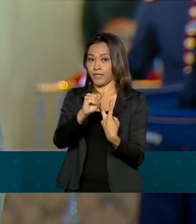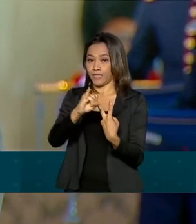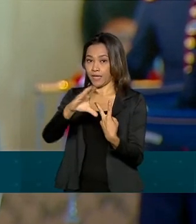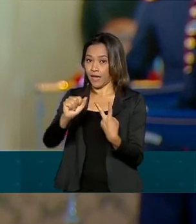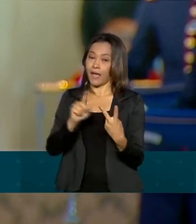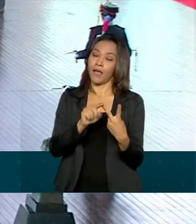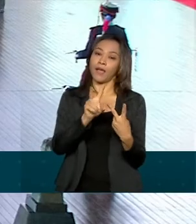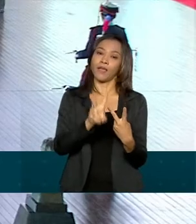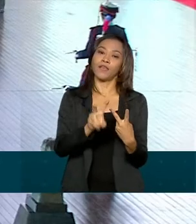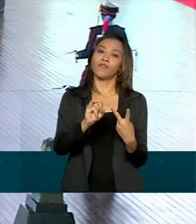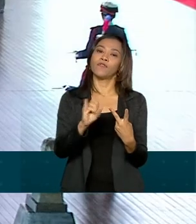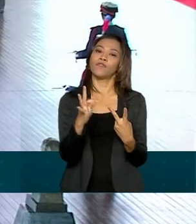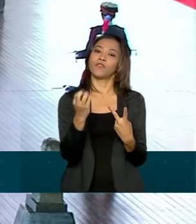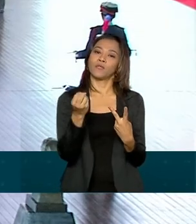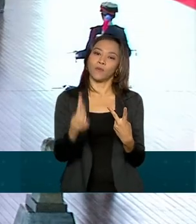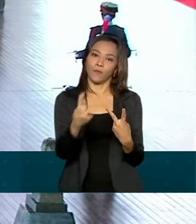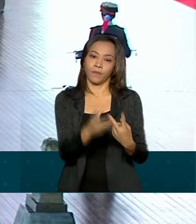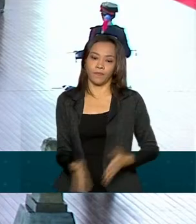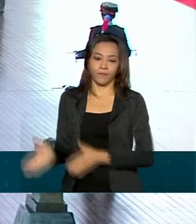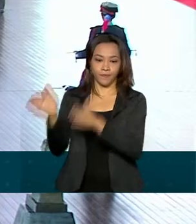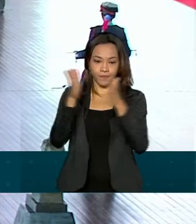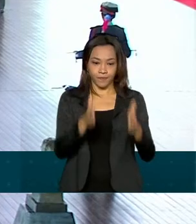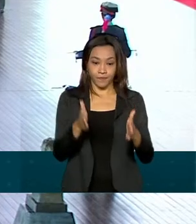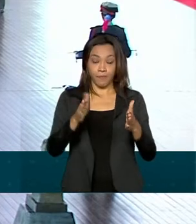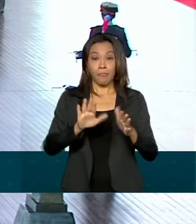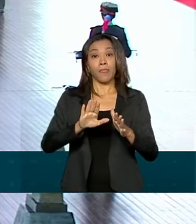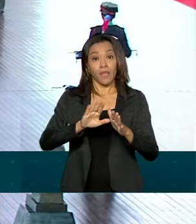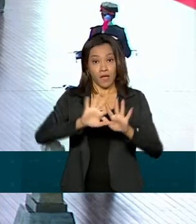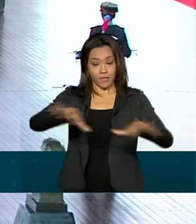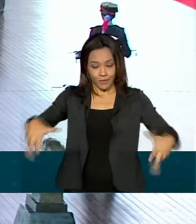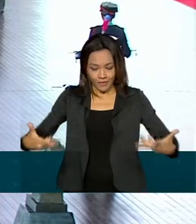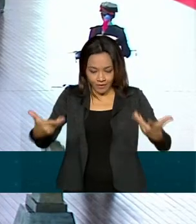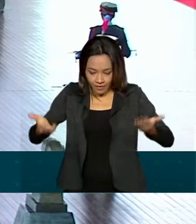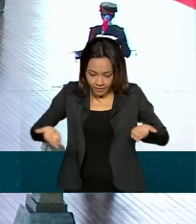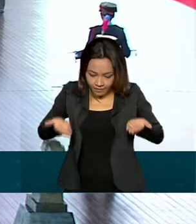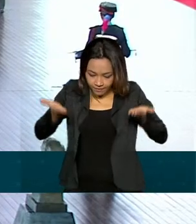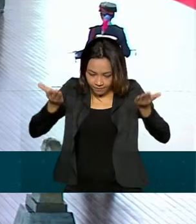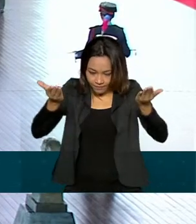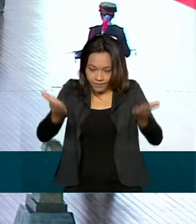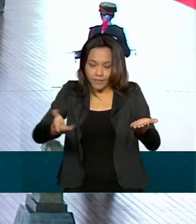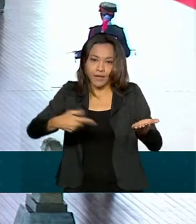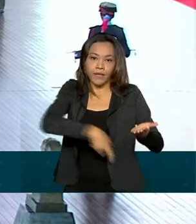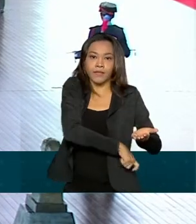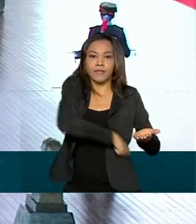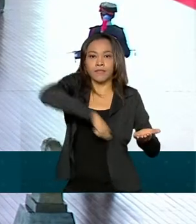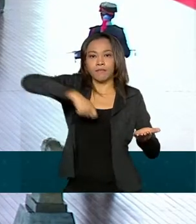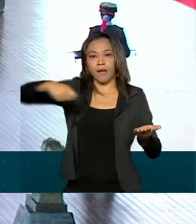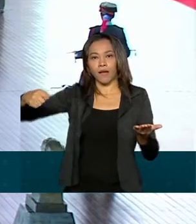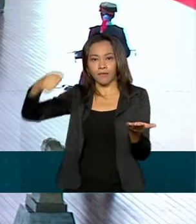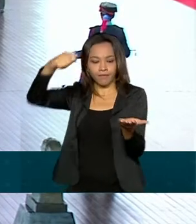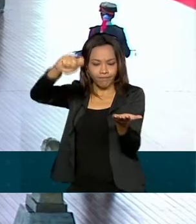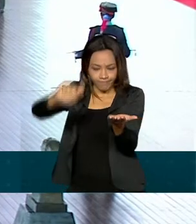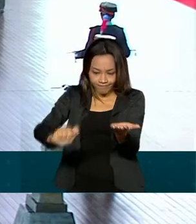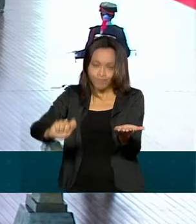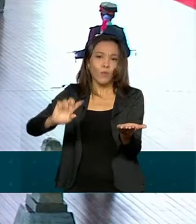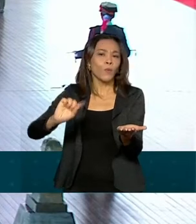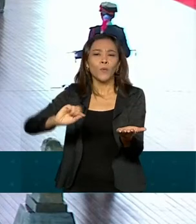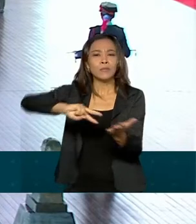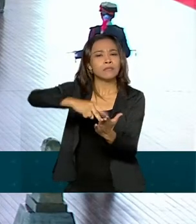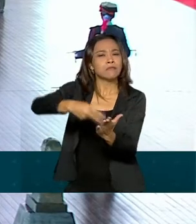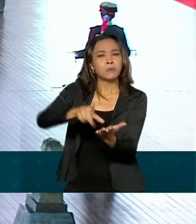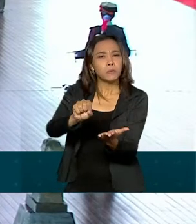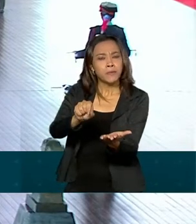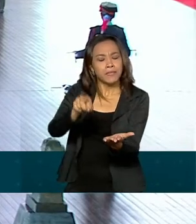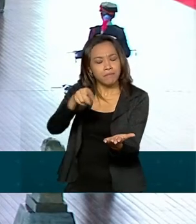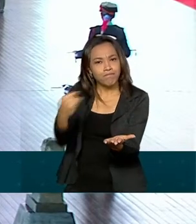Vitor e a solenidade de entrega da espada de general obedece a um cerimonial que simboliza a